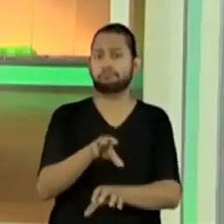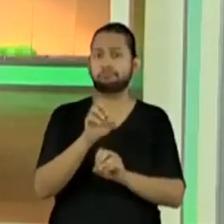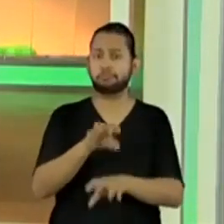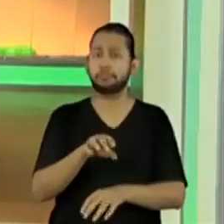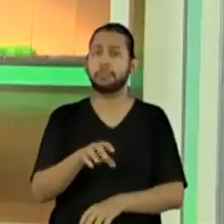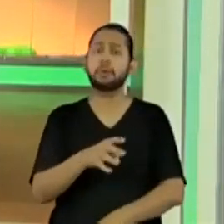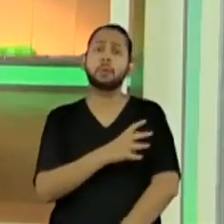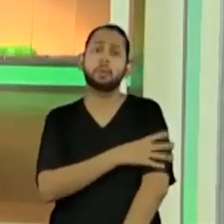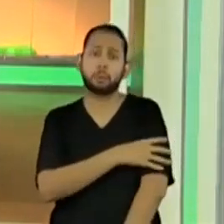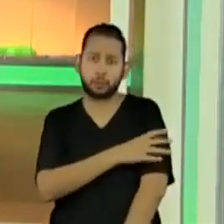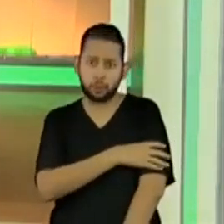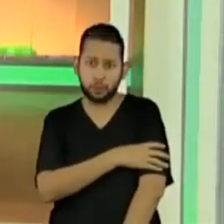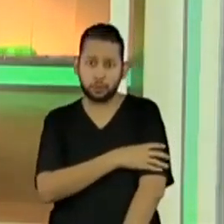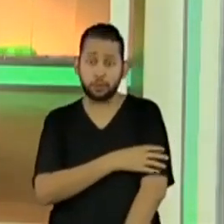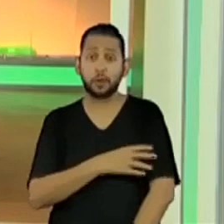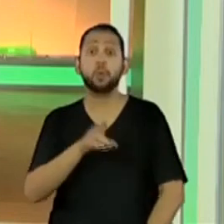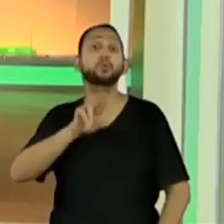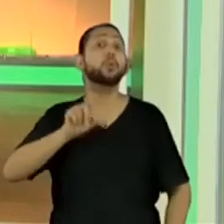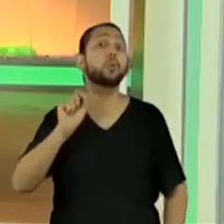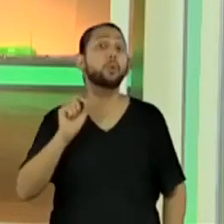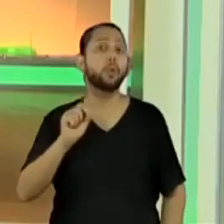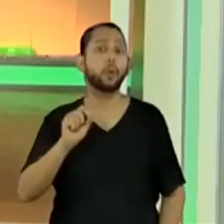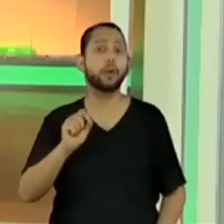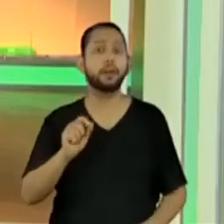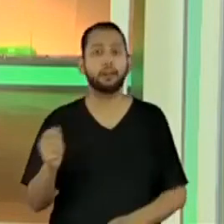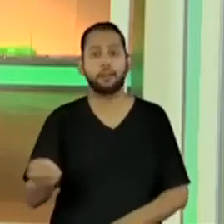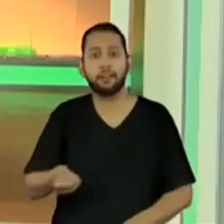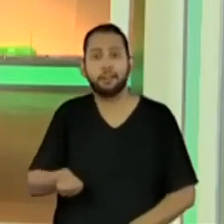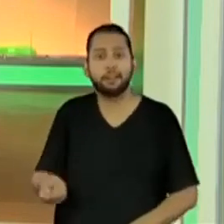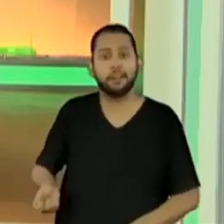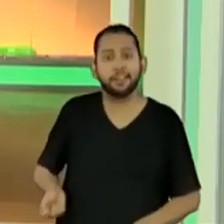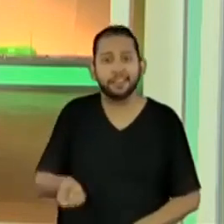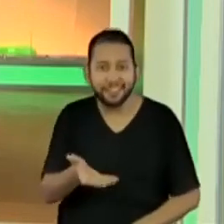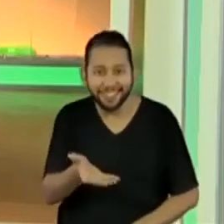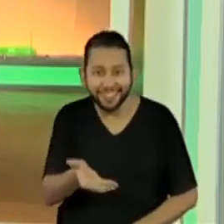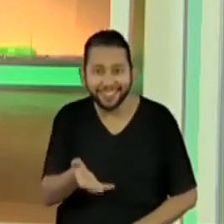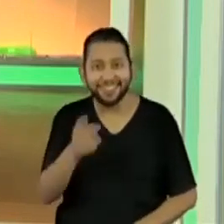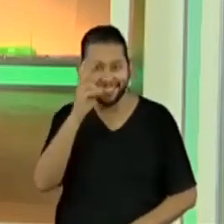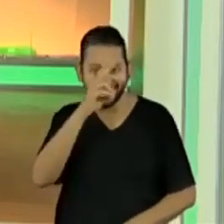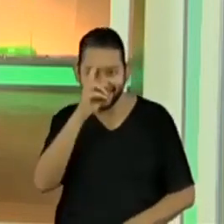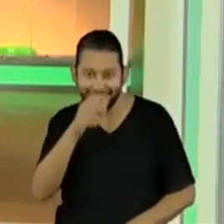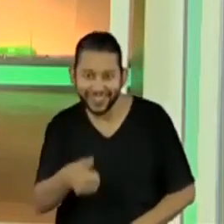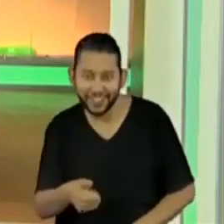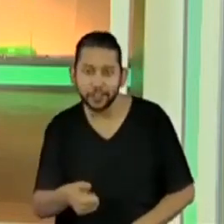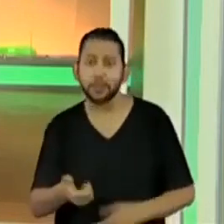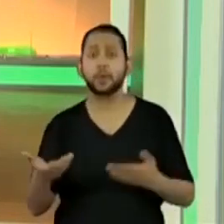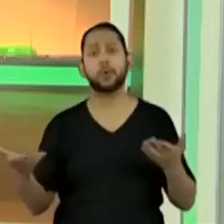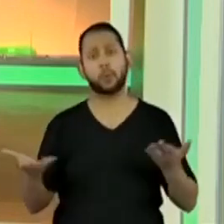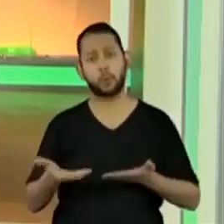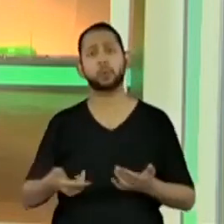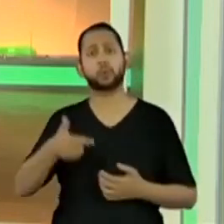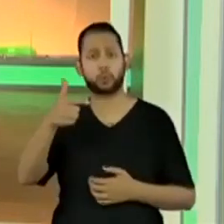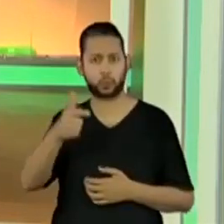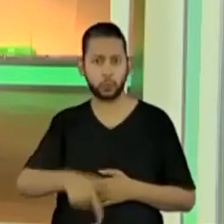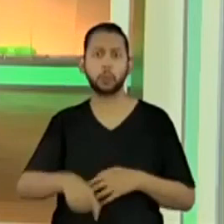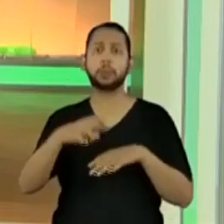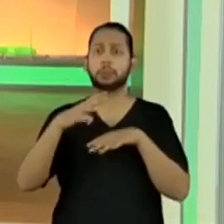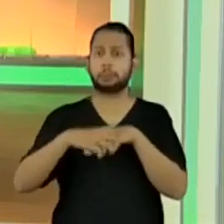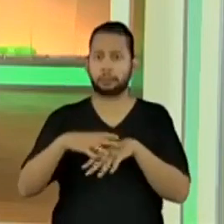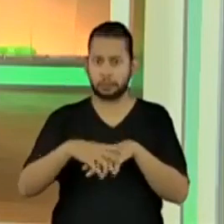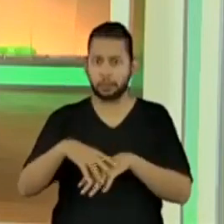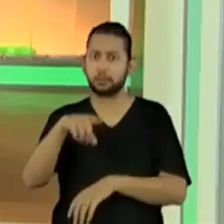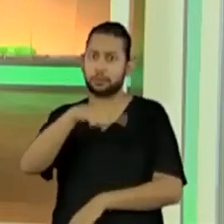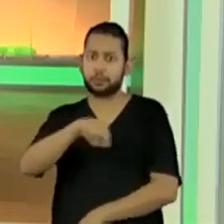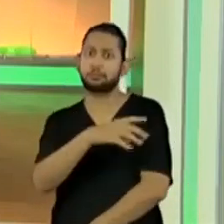quarto ano, utilizando um dado. E hoje nós vamos trabalhar com matemática para o quarto ano